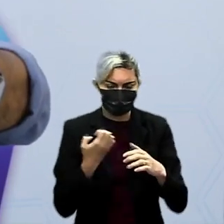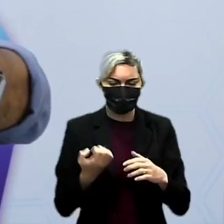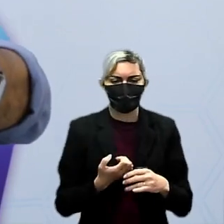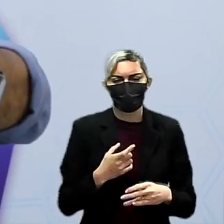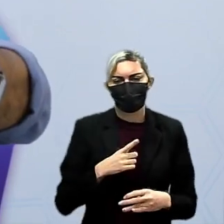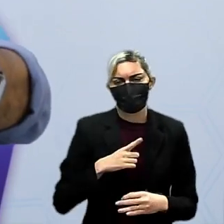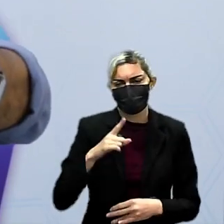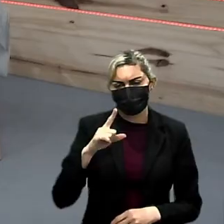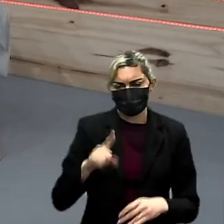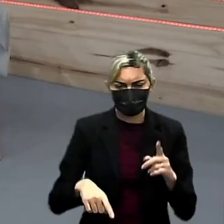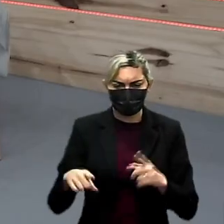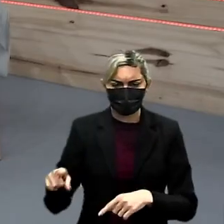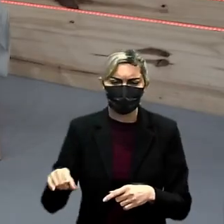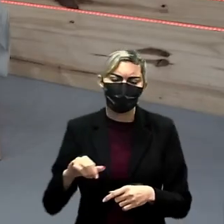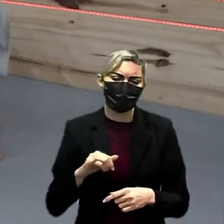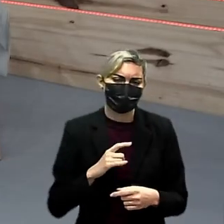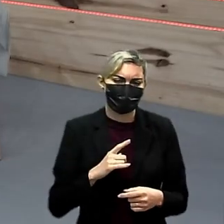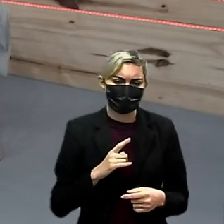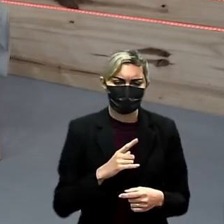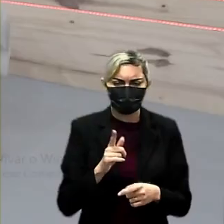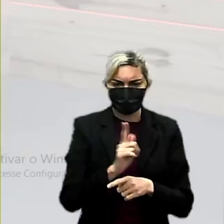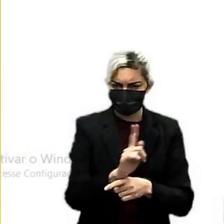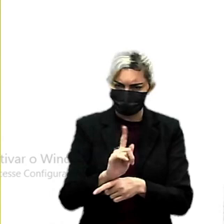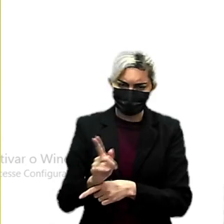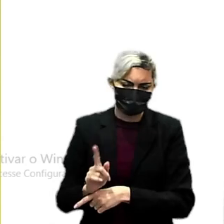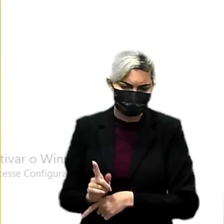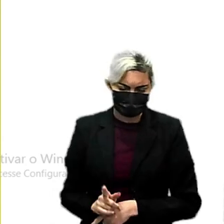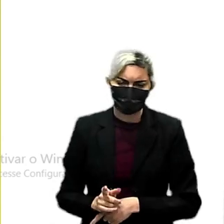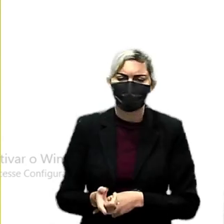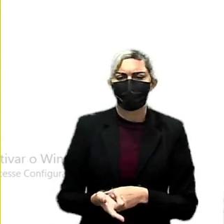nível intermediário, que é o nível de gestão, né,